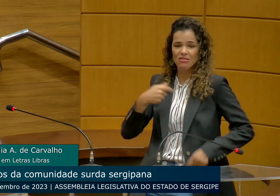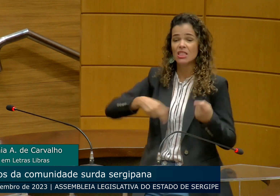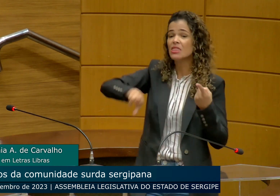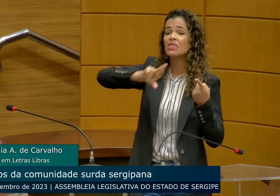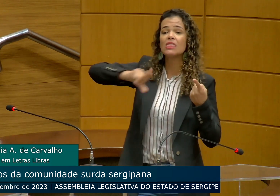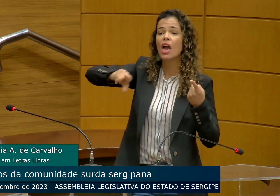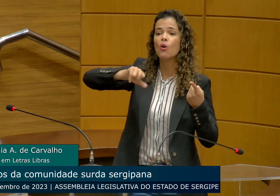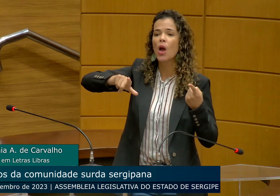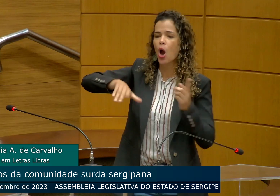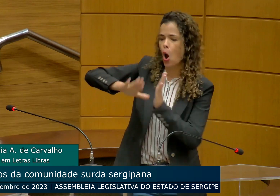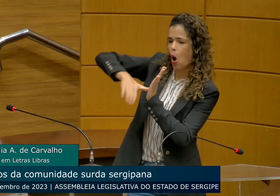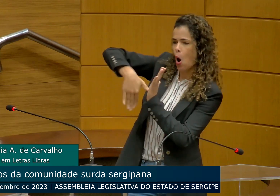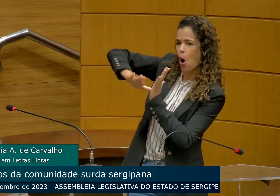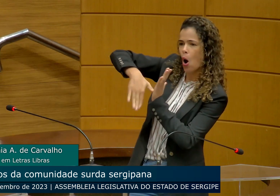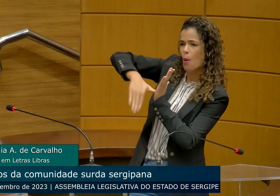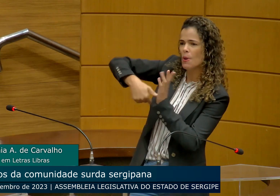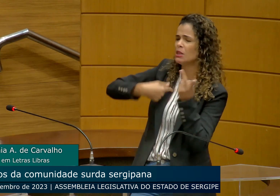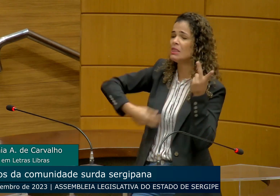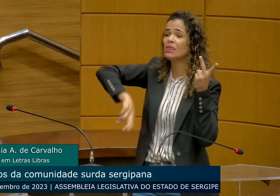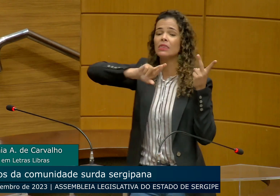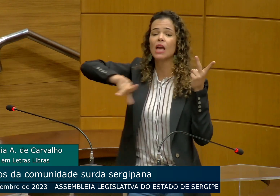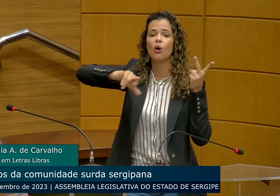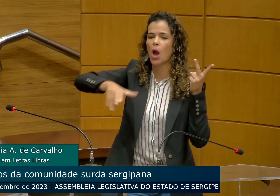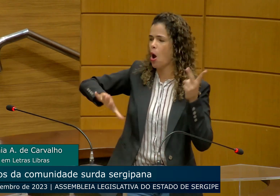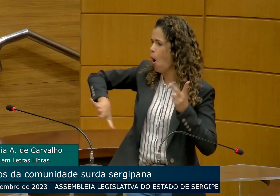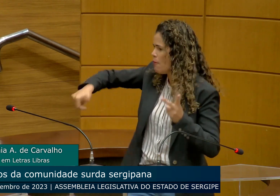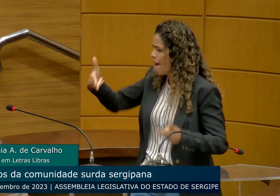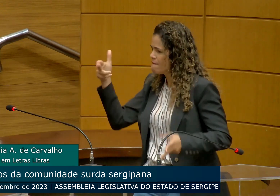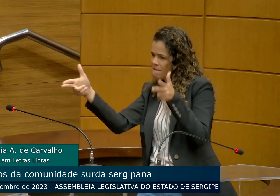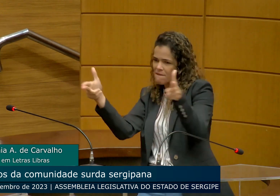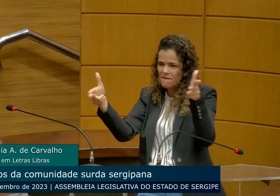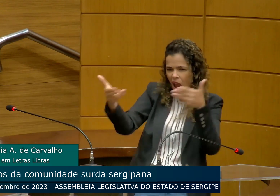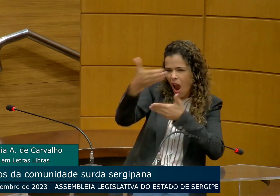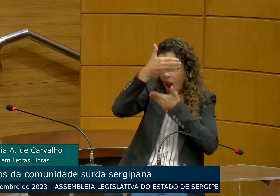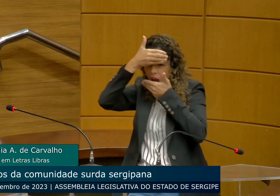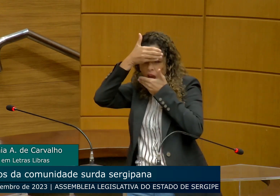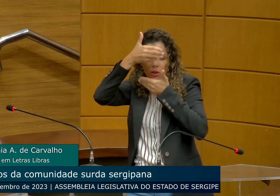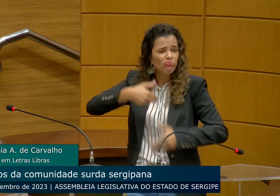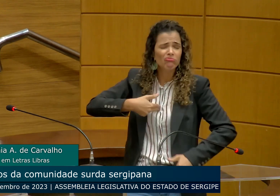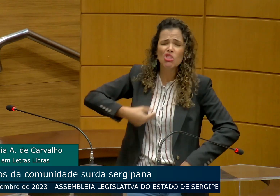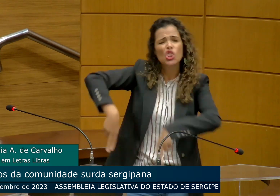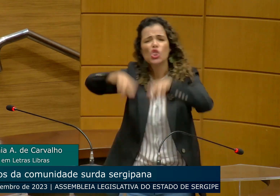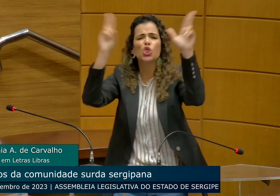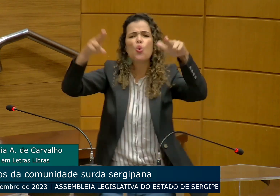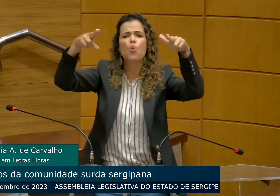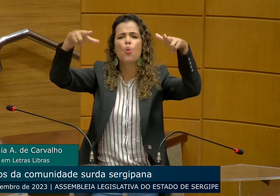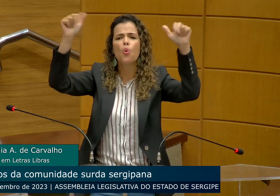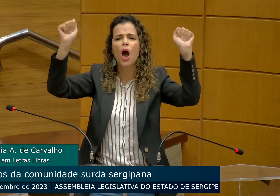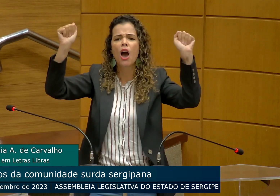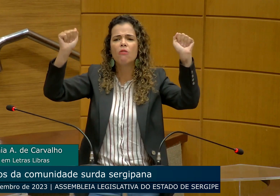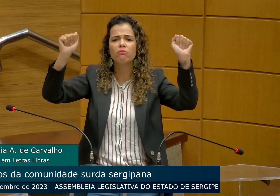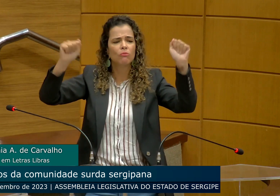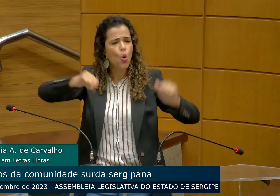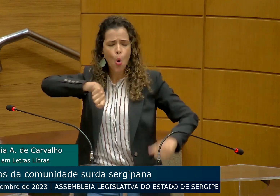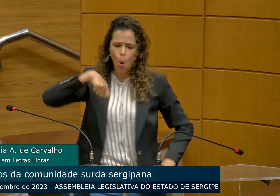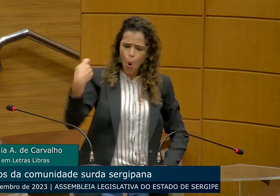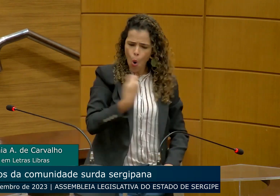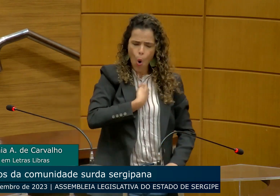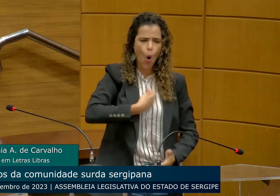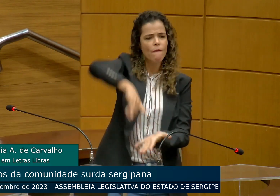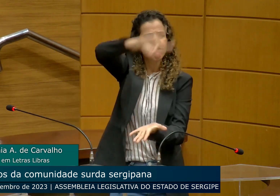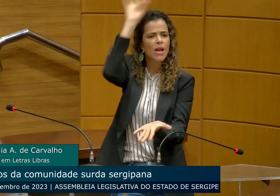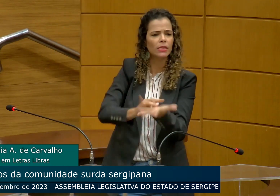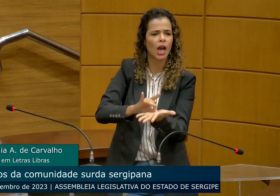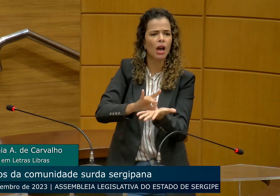a minha real diferença. Eu não ia servir para ser zombada ou para ser questionada, como se eu tivesse sido,